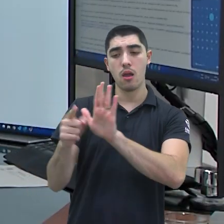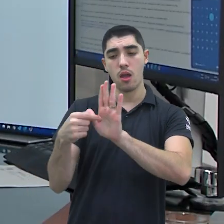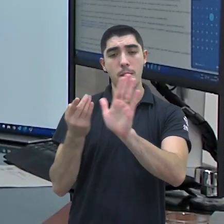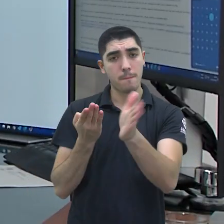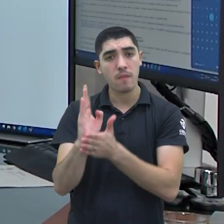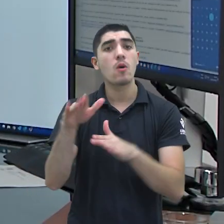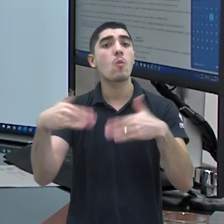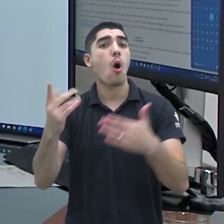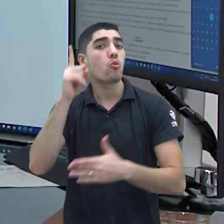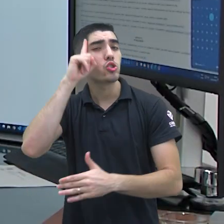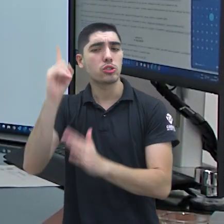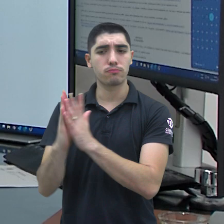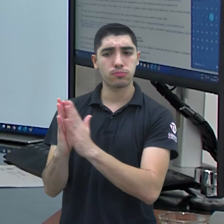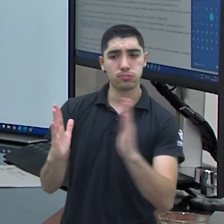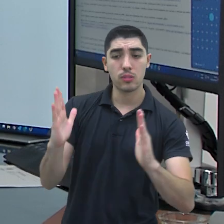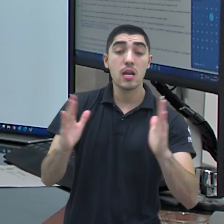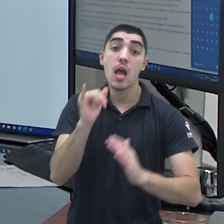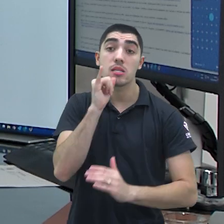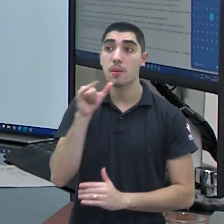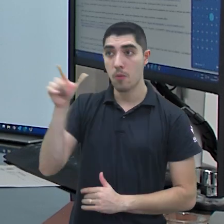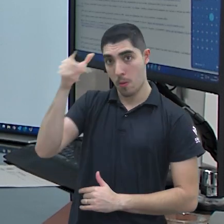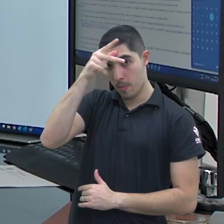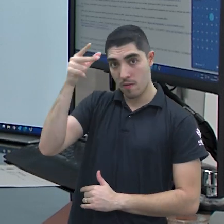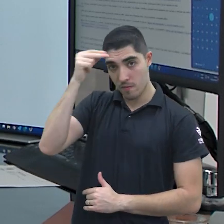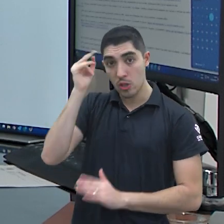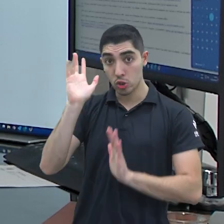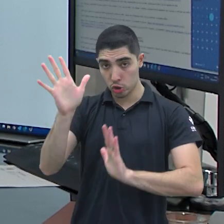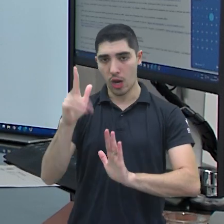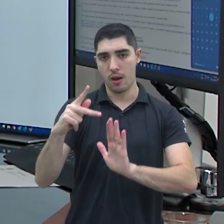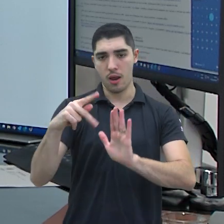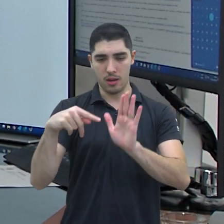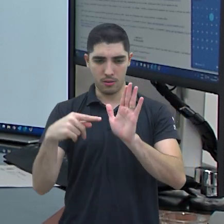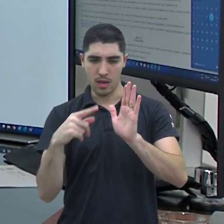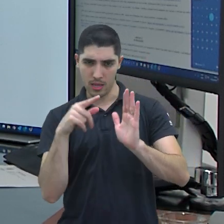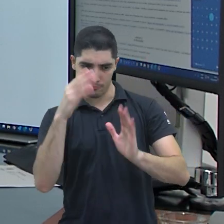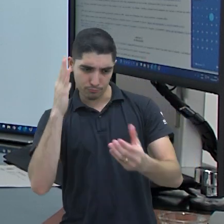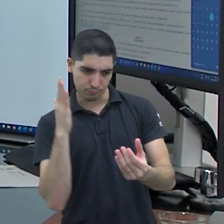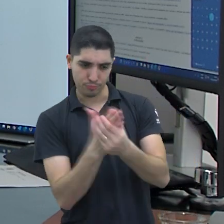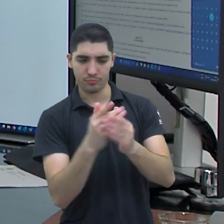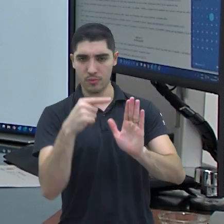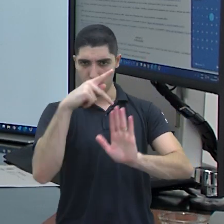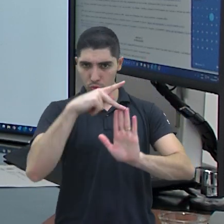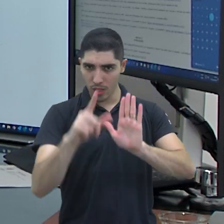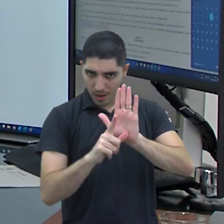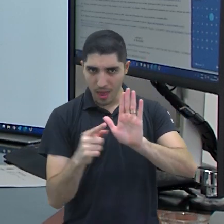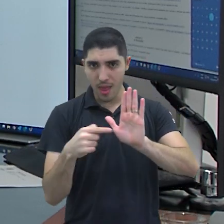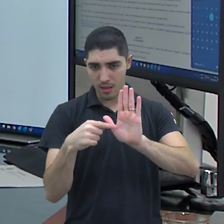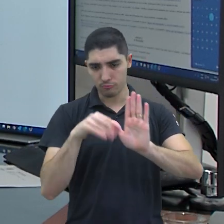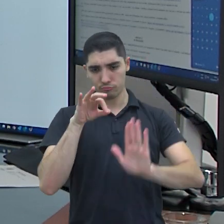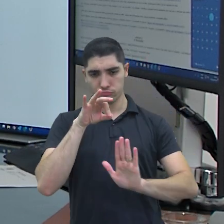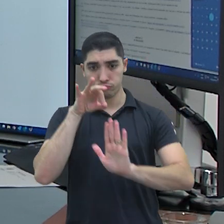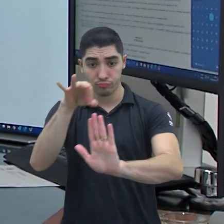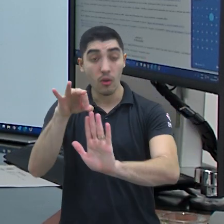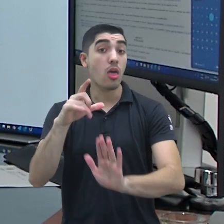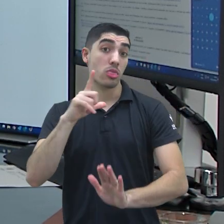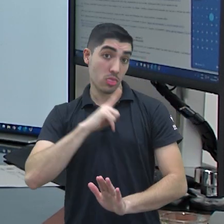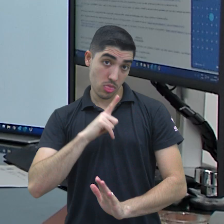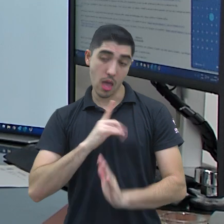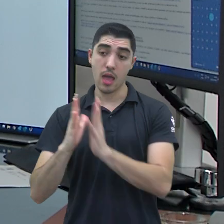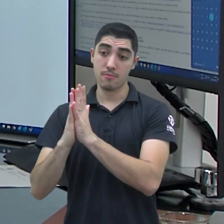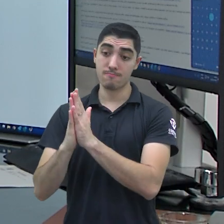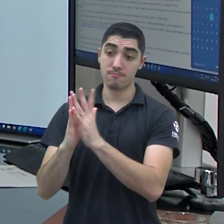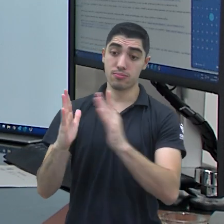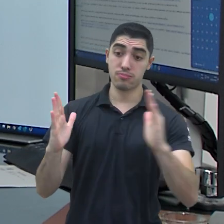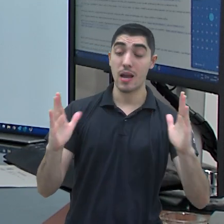são os prazos dos processos legislativos. Por exemplo, quando o prefeito protocola um projeto de lei propondo alteração de uma determinada política pública,